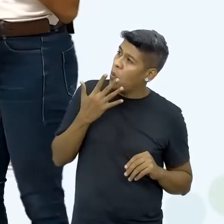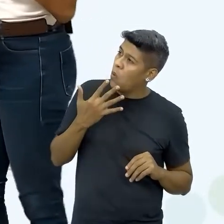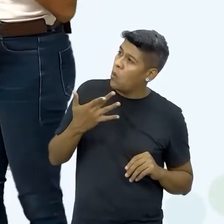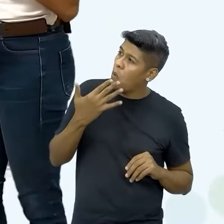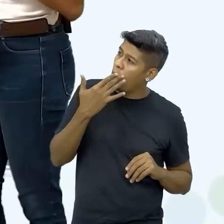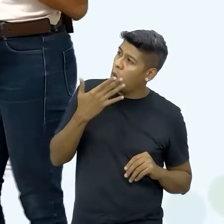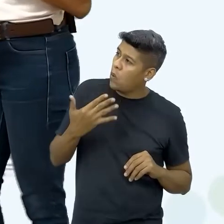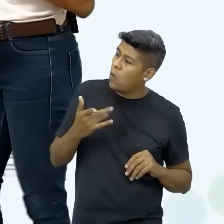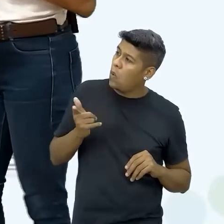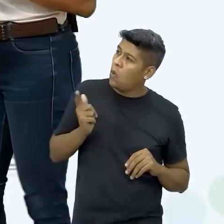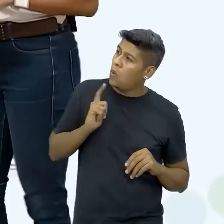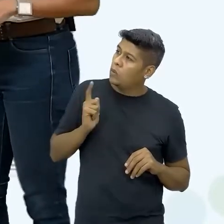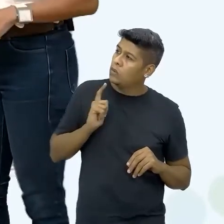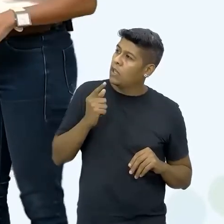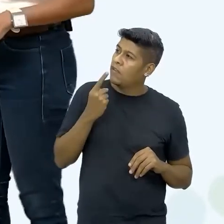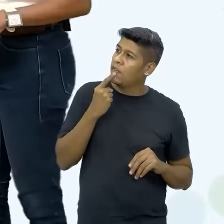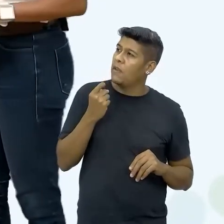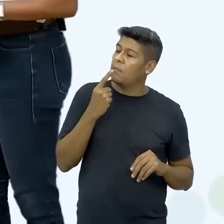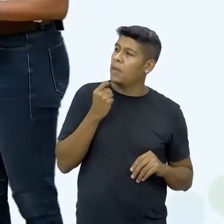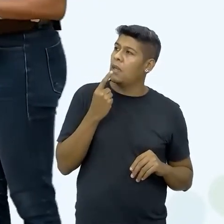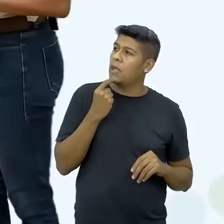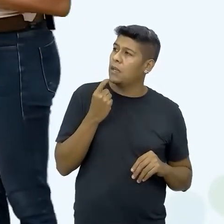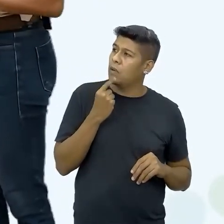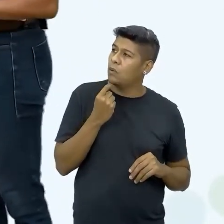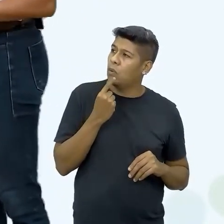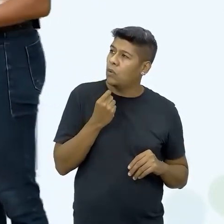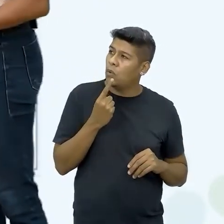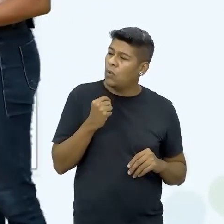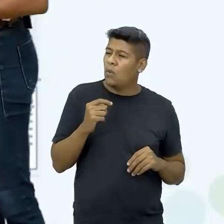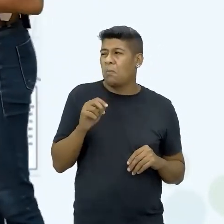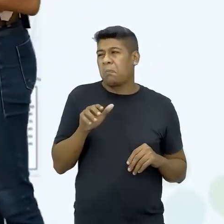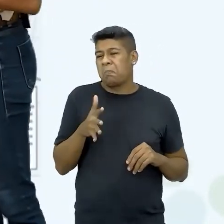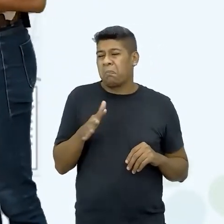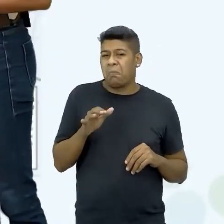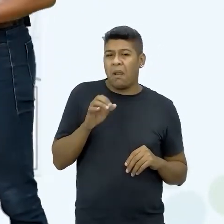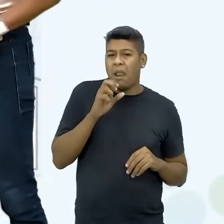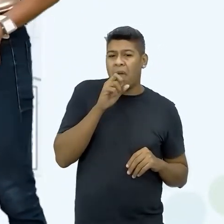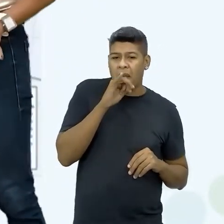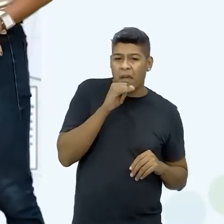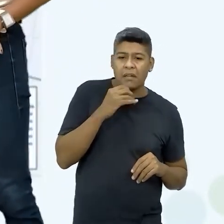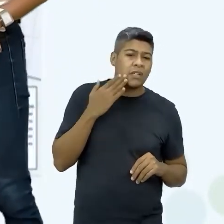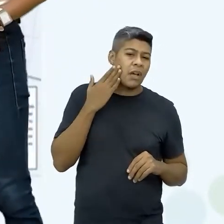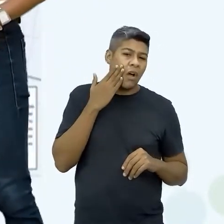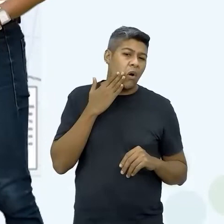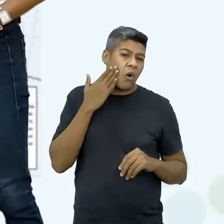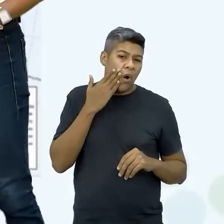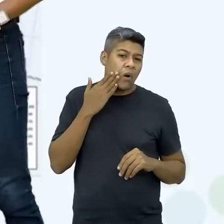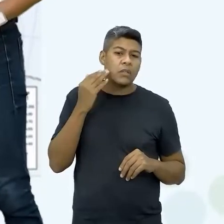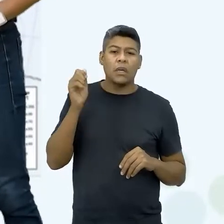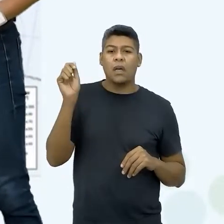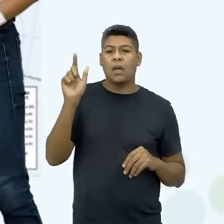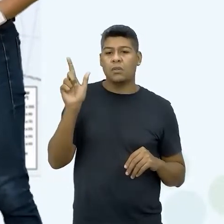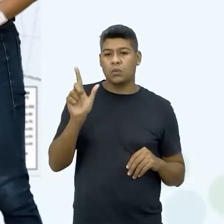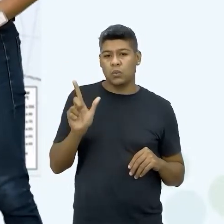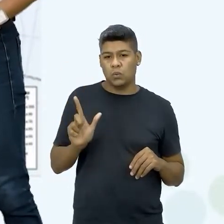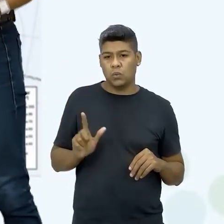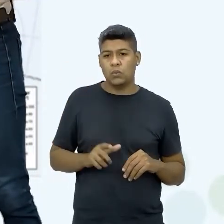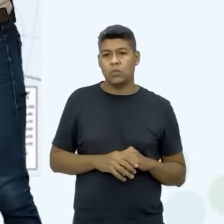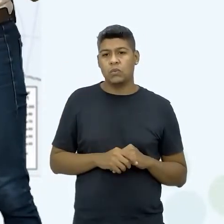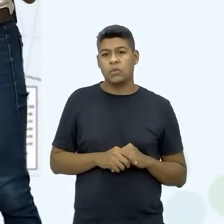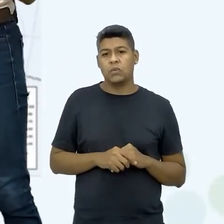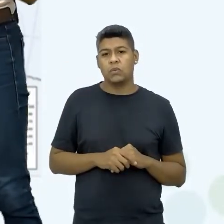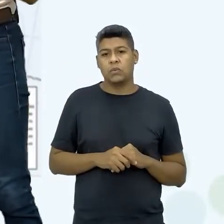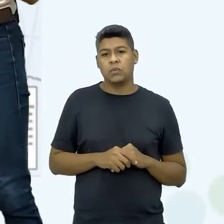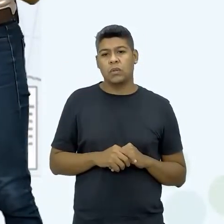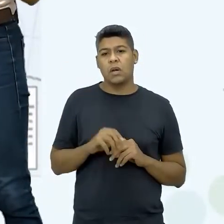temos umas partes aqui em vermelho, né? Um pouco alaranjado, um pouco rosa e uma parte azul, mais aqui para cima.